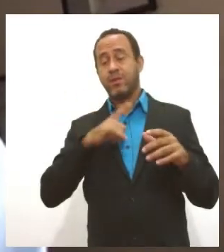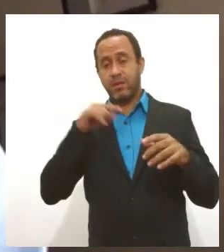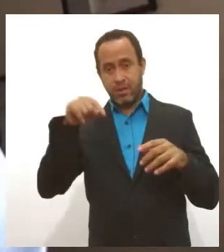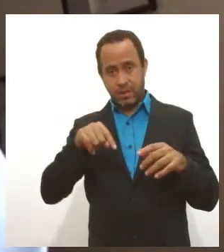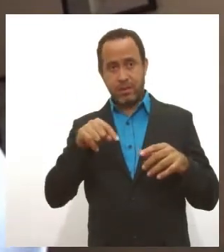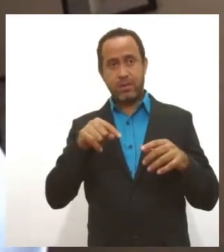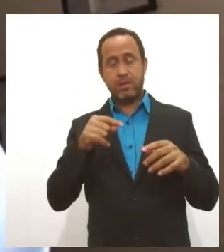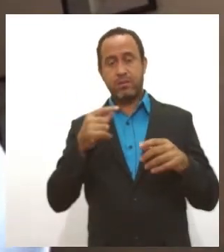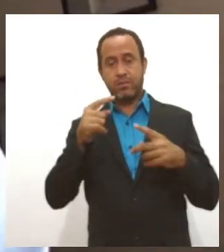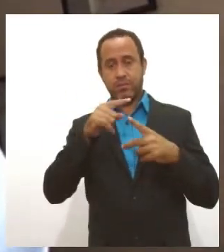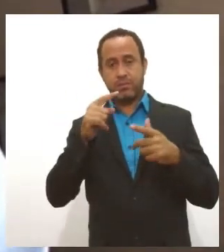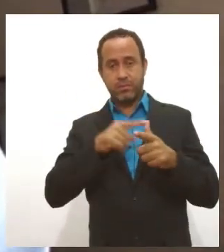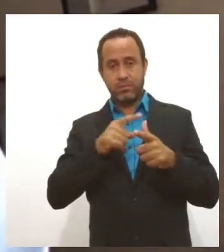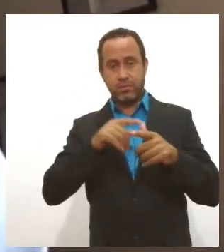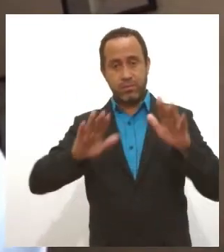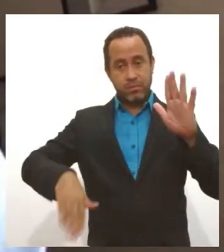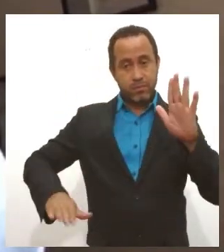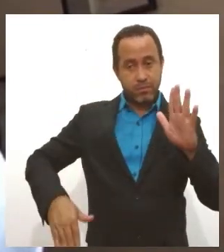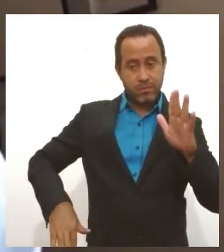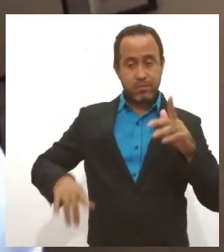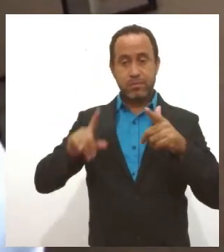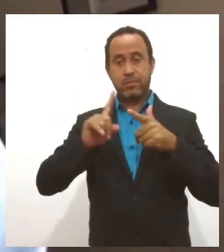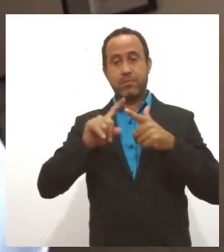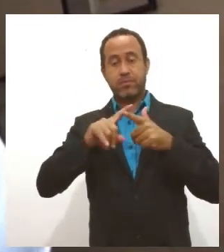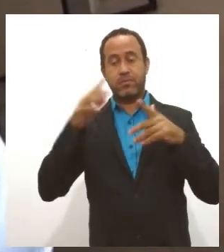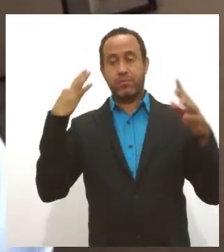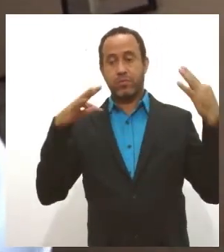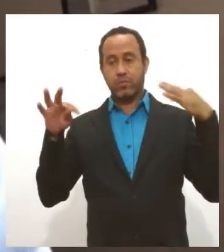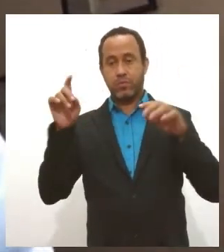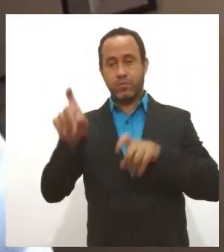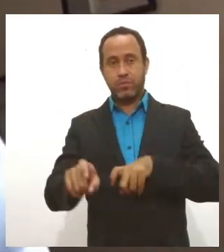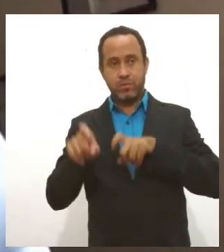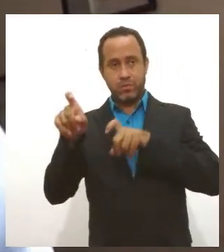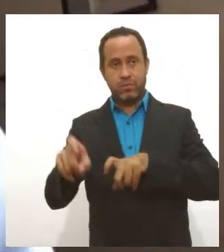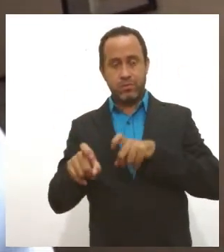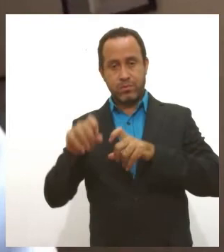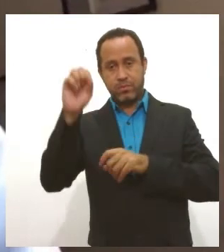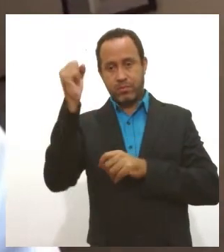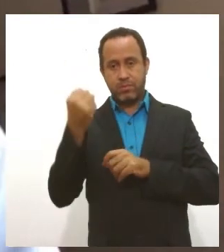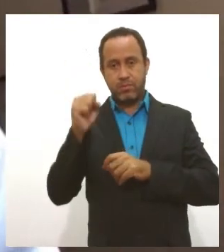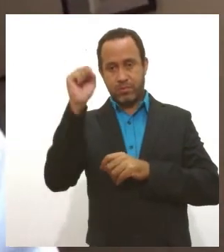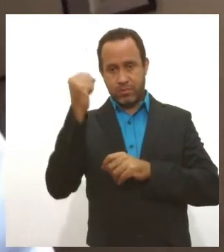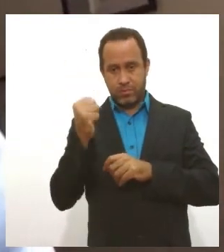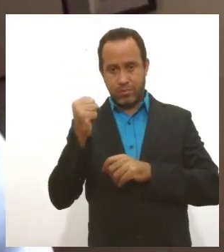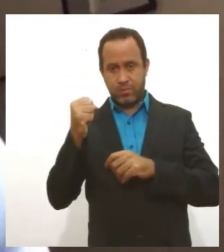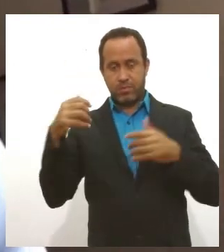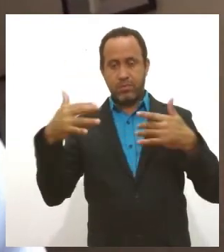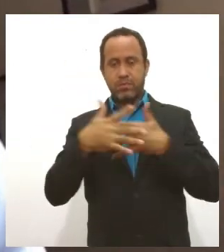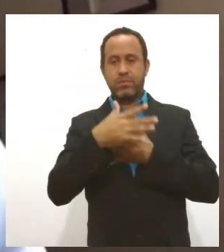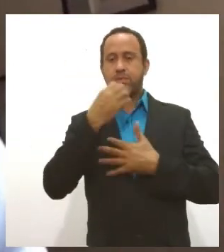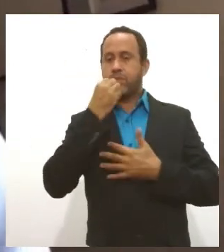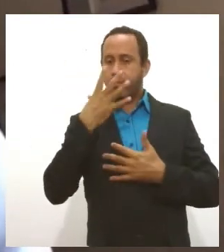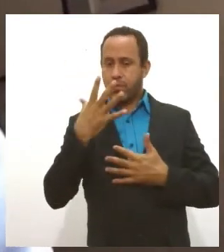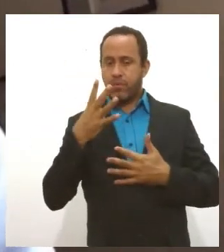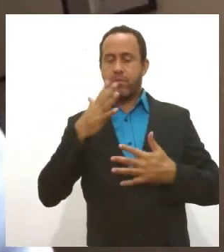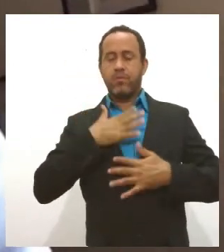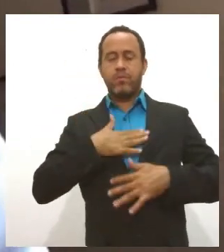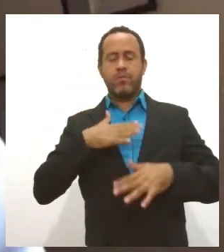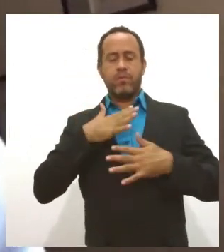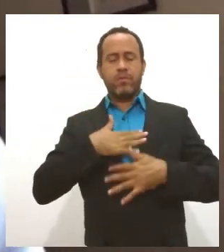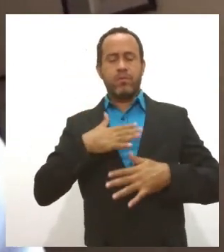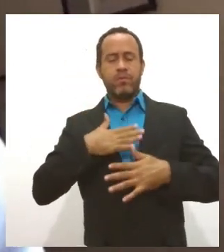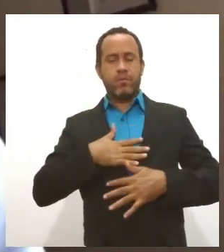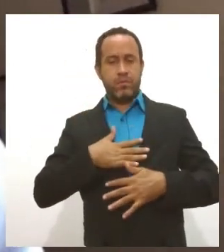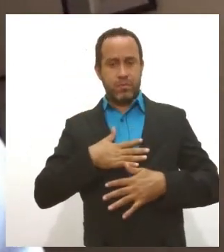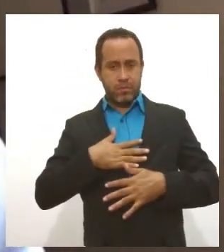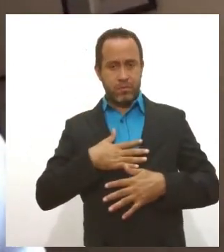nosso estado. Nós temos praia, nós temos o turismo rural, todos sabem que Sergipe é uma cidade de lazer, uma cidade de descanso e pouco